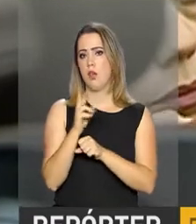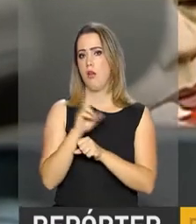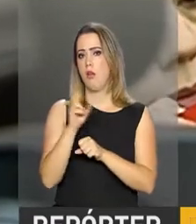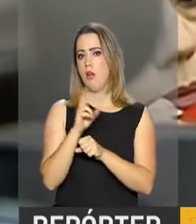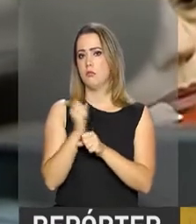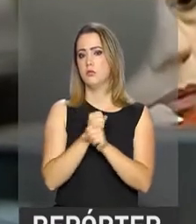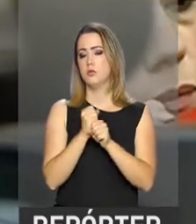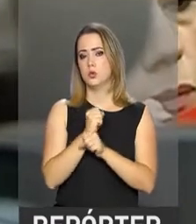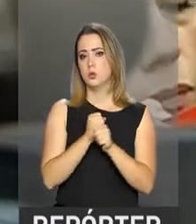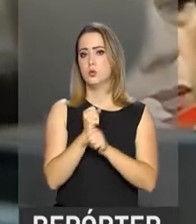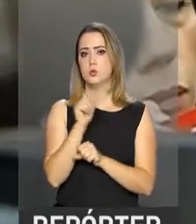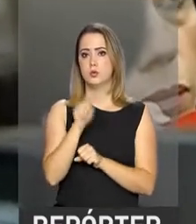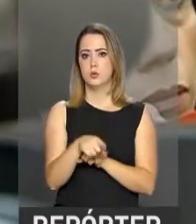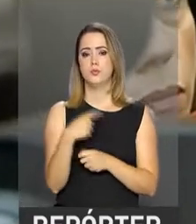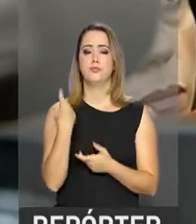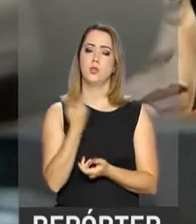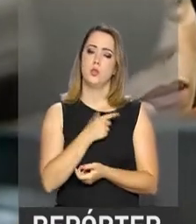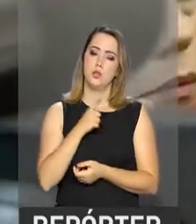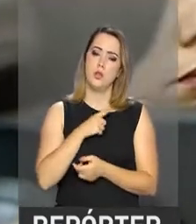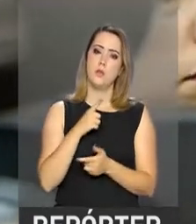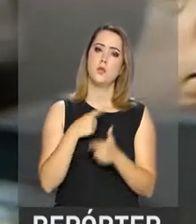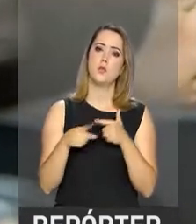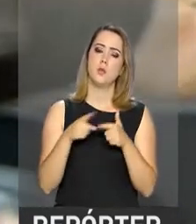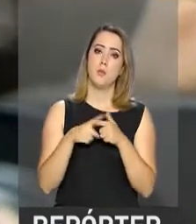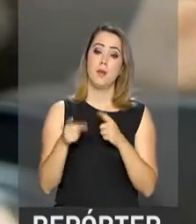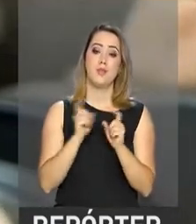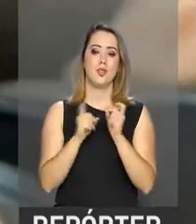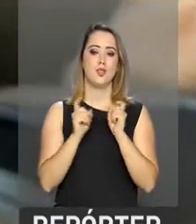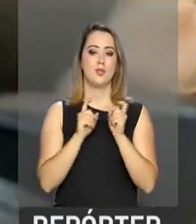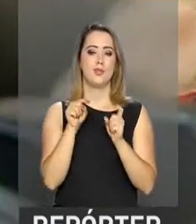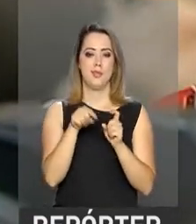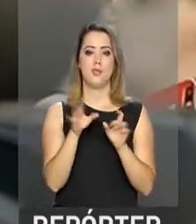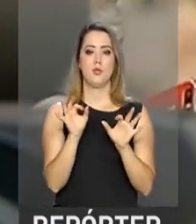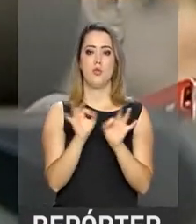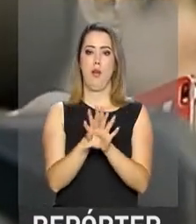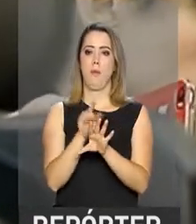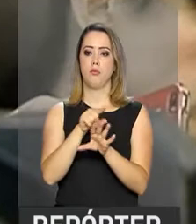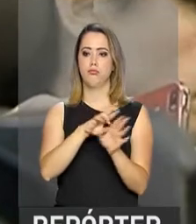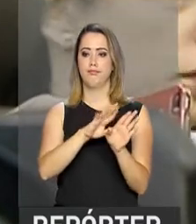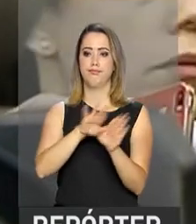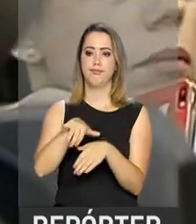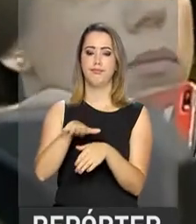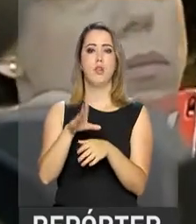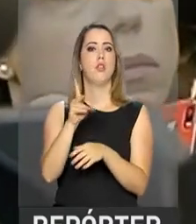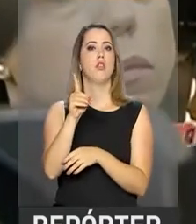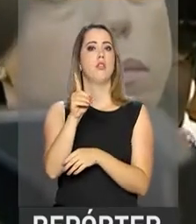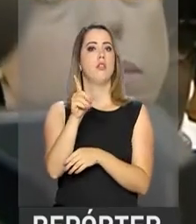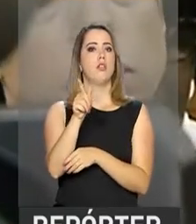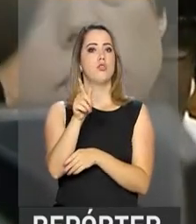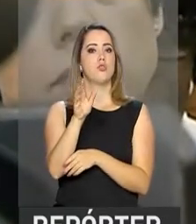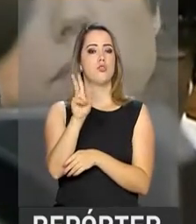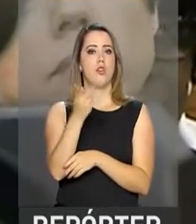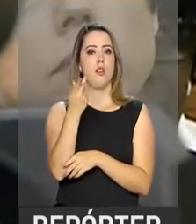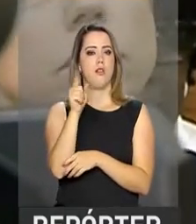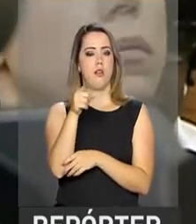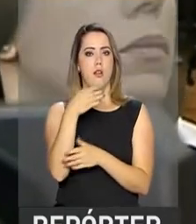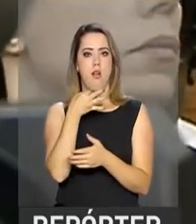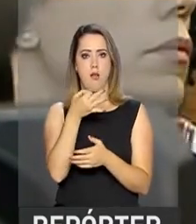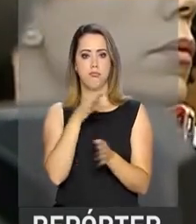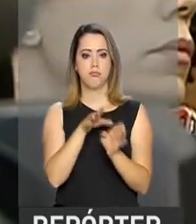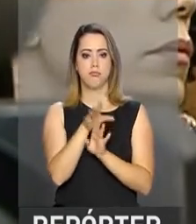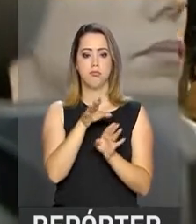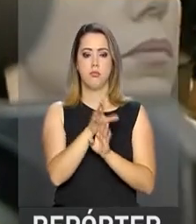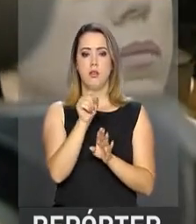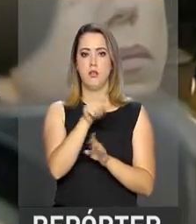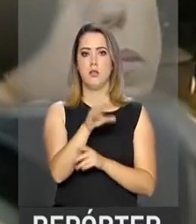janeiro temos problemas sérios de gestão que estão sendo resolvidos através do dgh com a consultoria do hospital de excelência